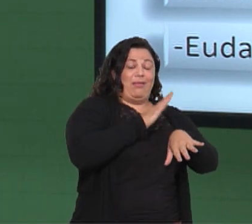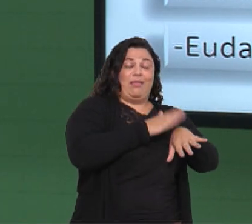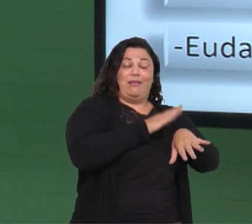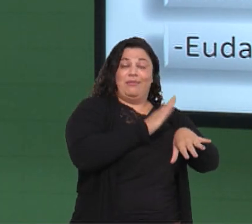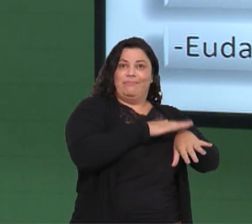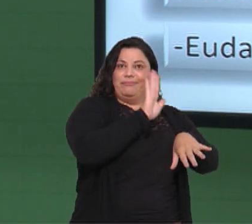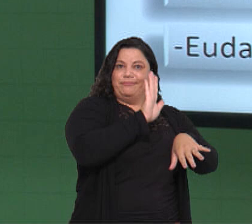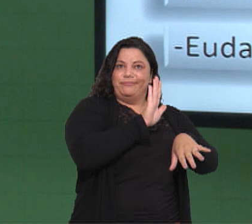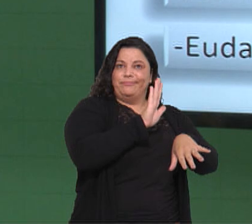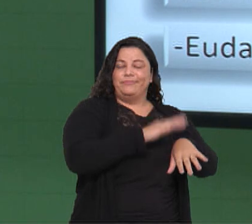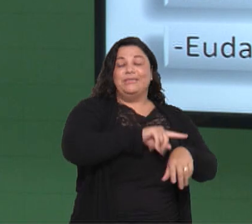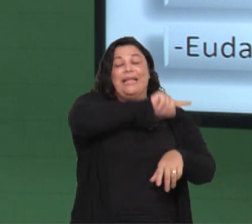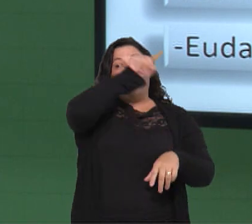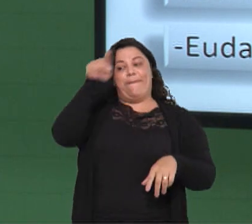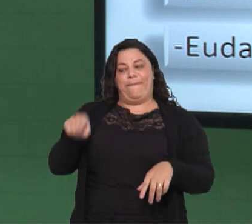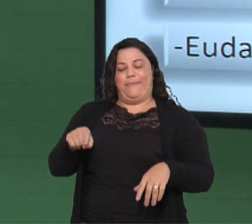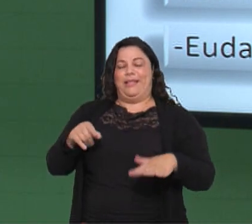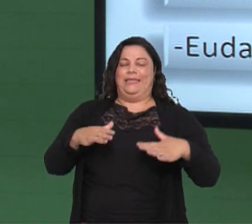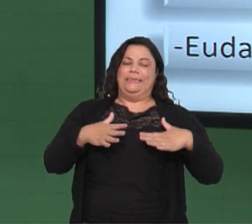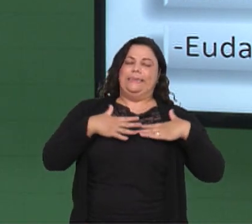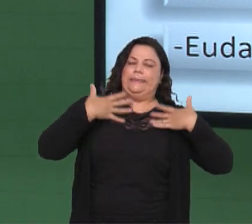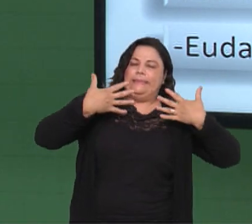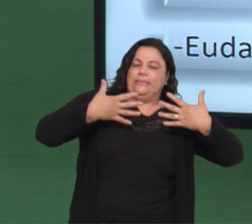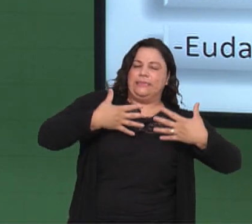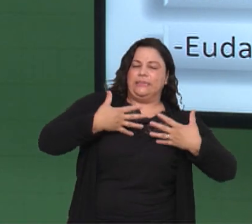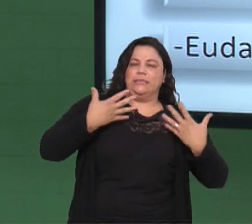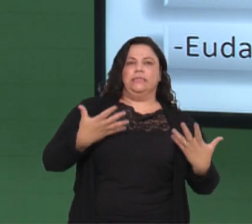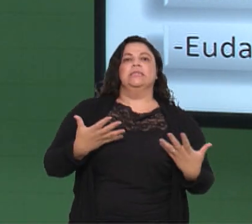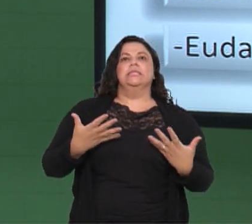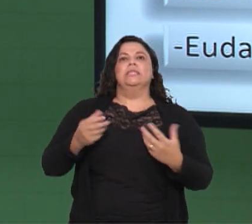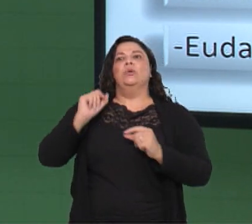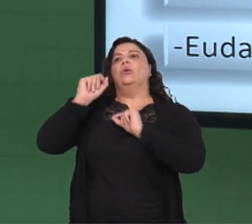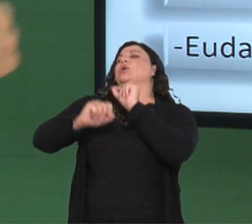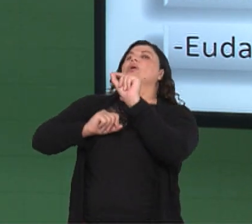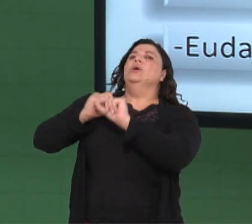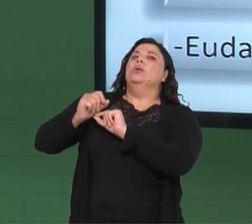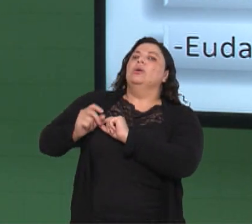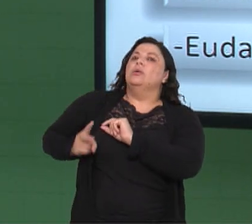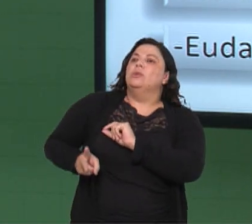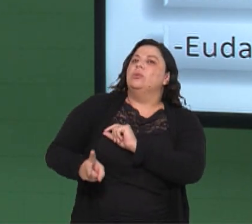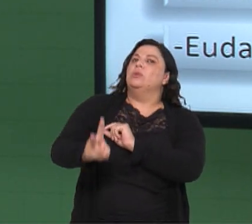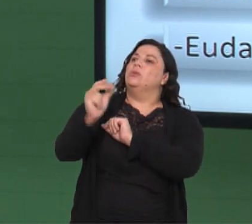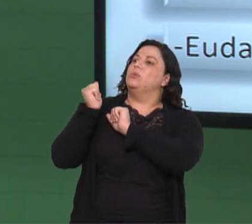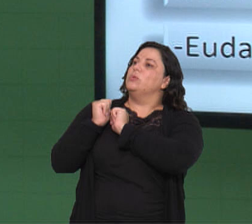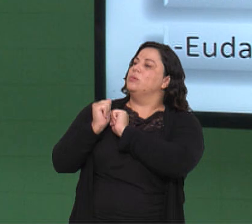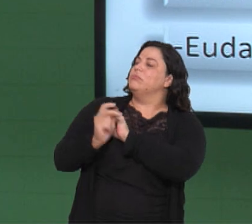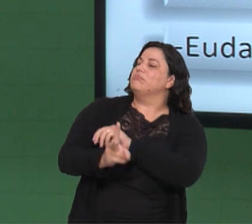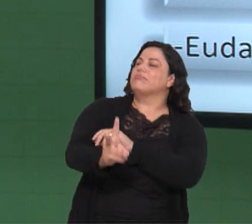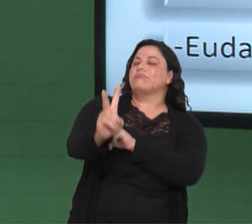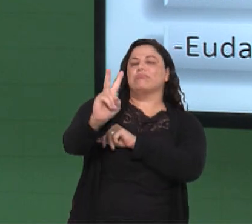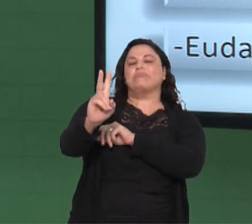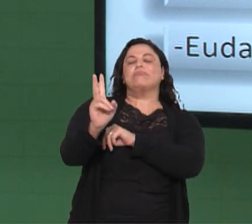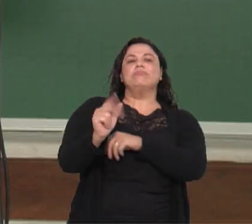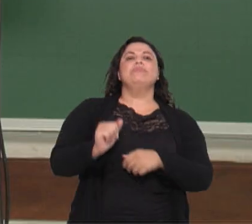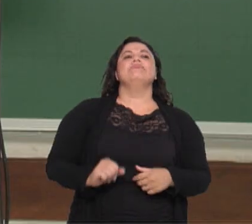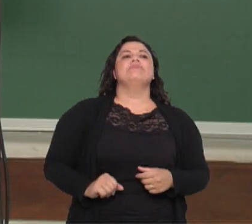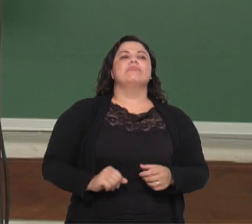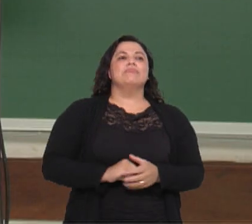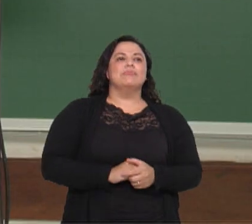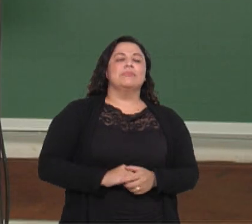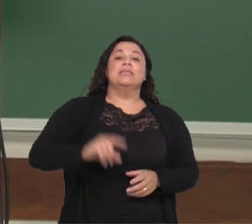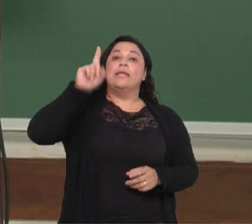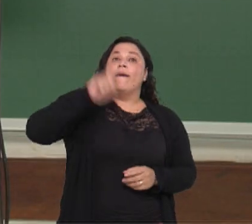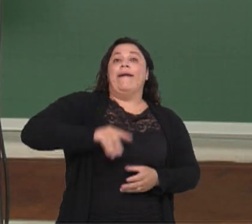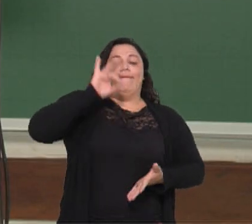no conhecimento não vão embora. Perduram, como eu falei, né? Duram ali para sempre, tá? Então, eudaimonia para Platão, a